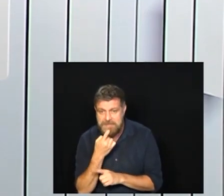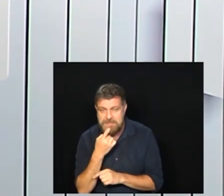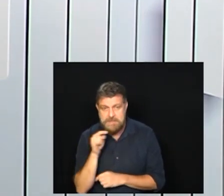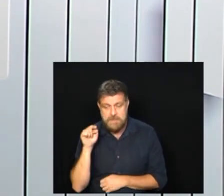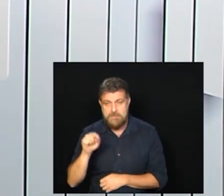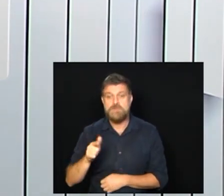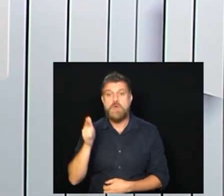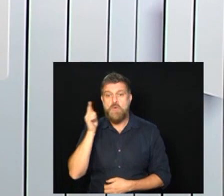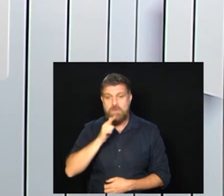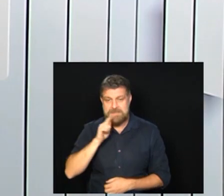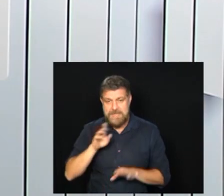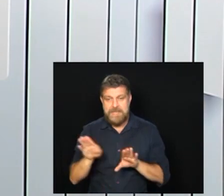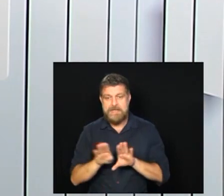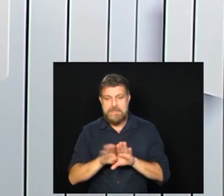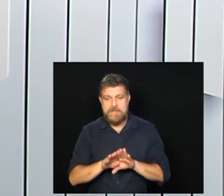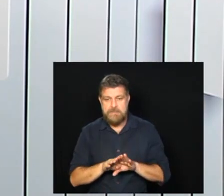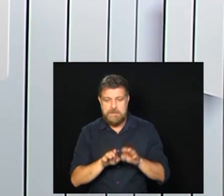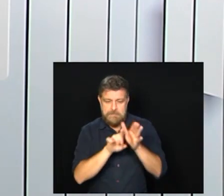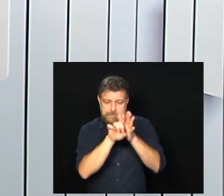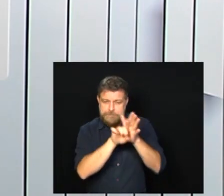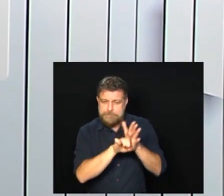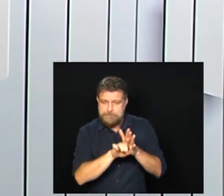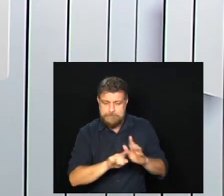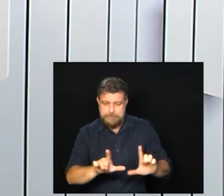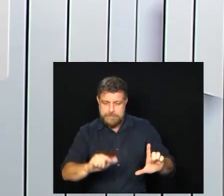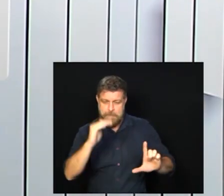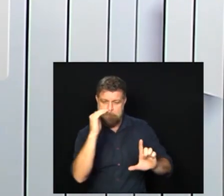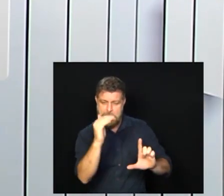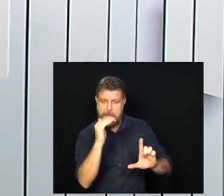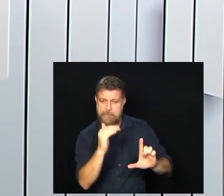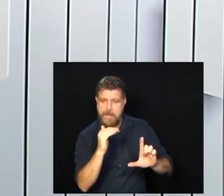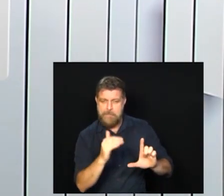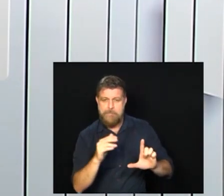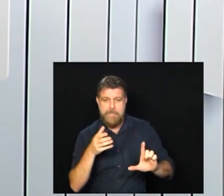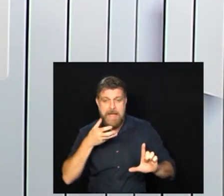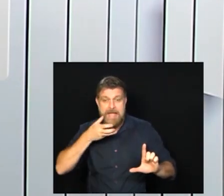cepat.campinas.sp.gov.br, você também confere as vagas disponíveis